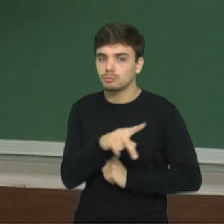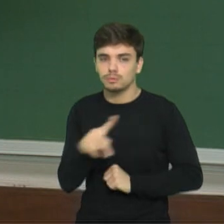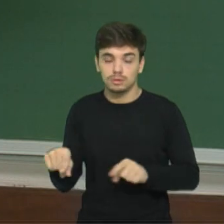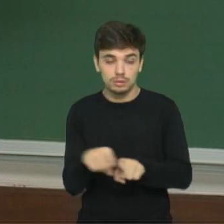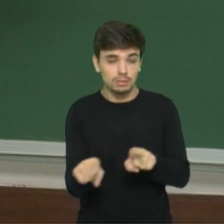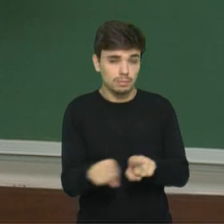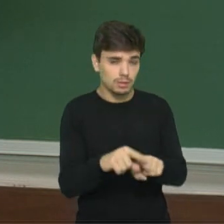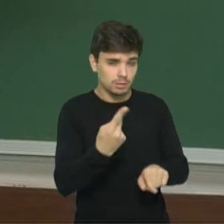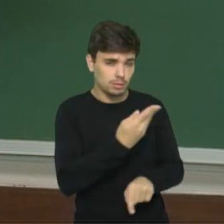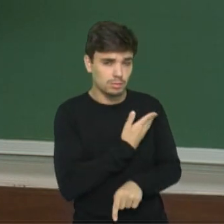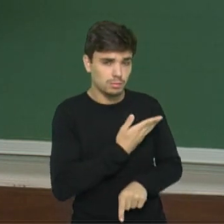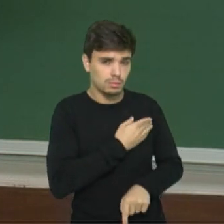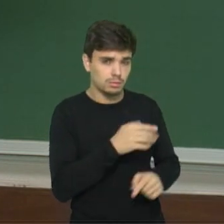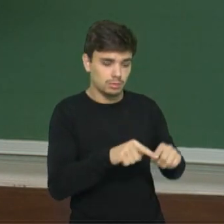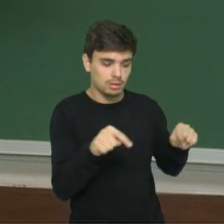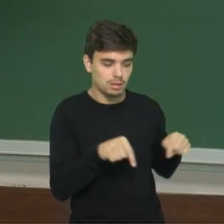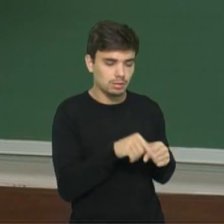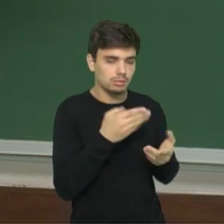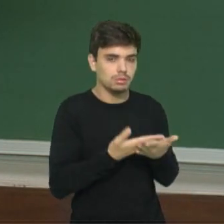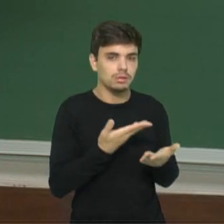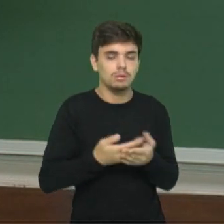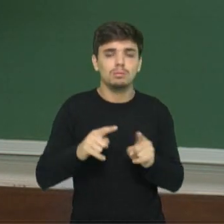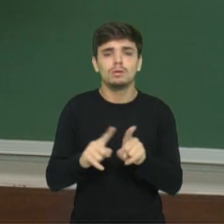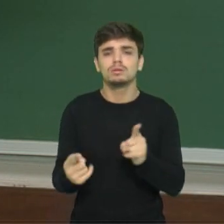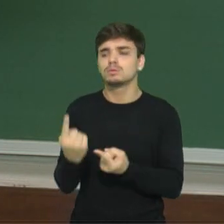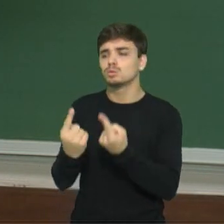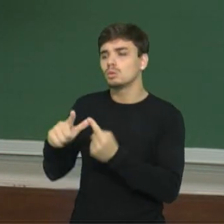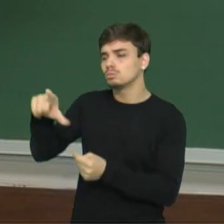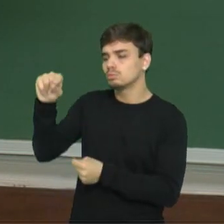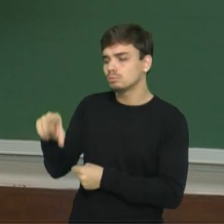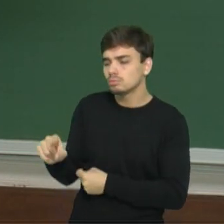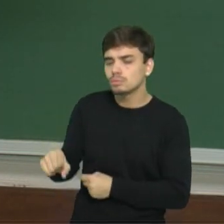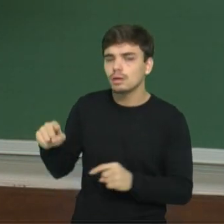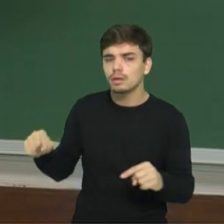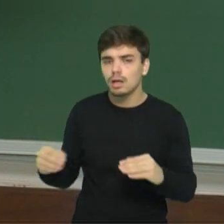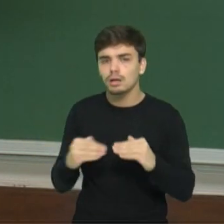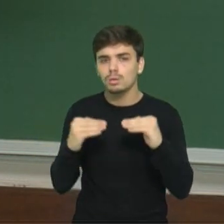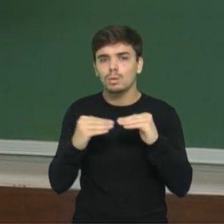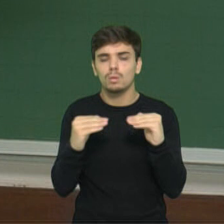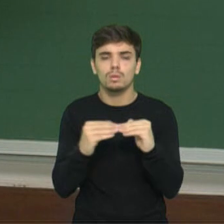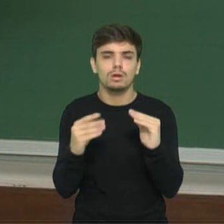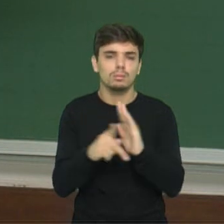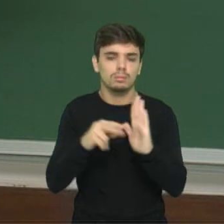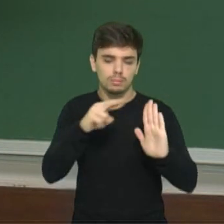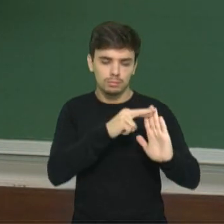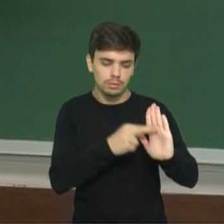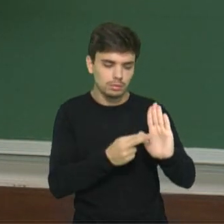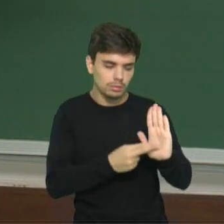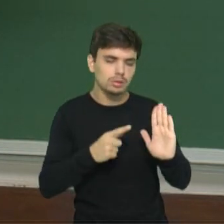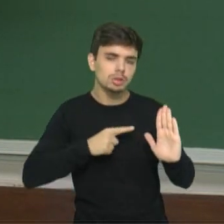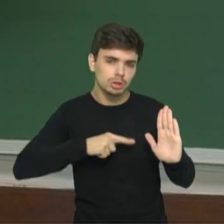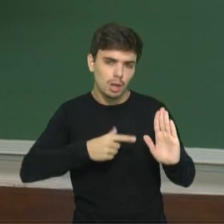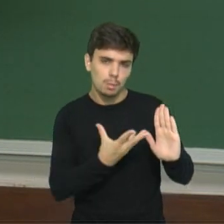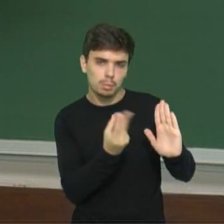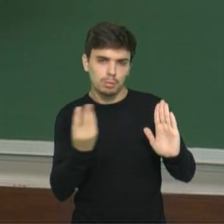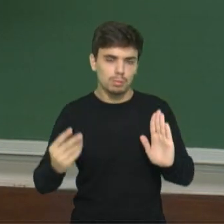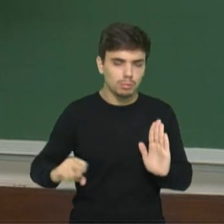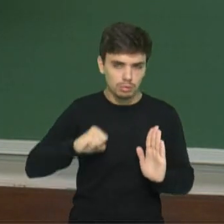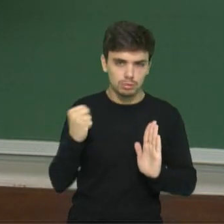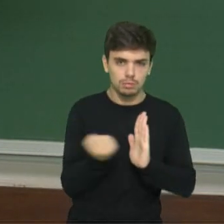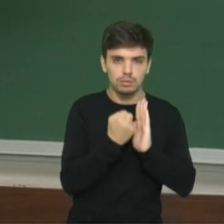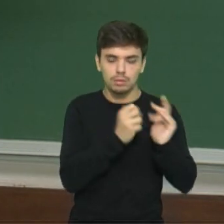colegas de sala de aula, né? Então, qual é a alternativa que melhor expressa esse conjunto de normas de exceção que marcaram a